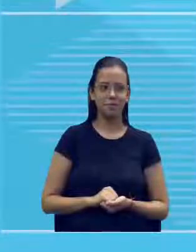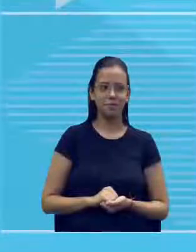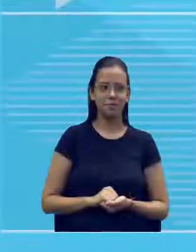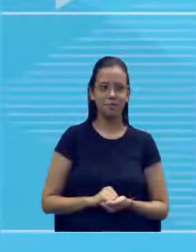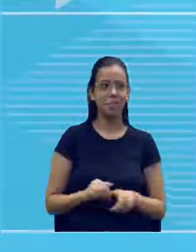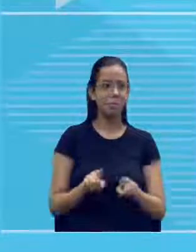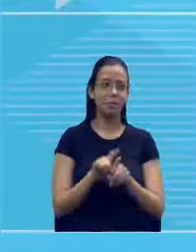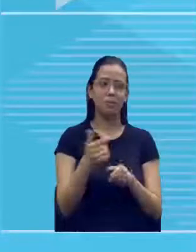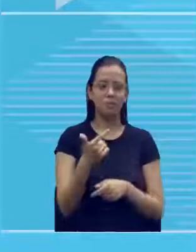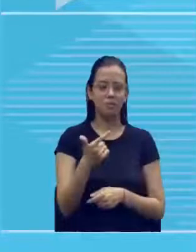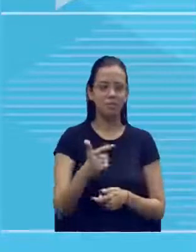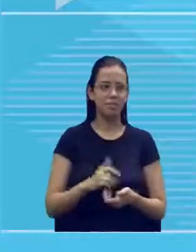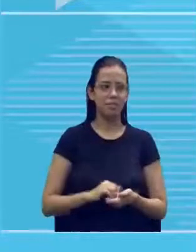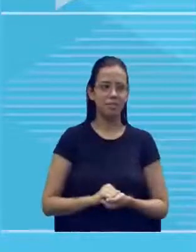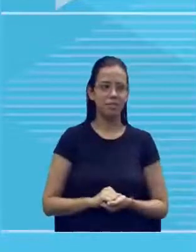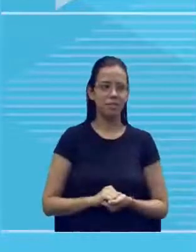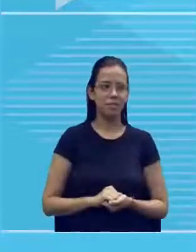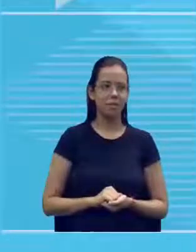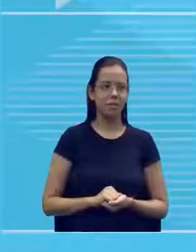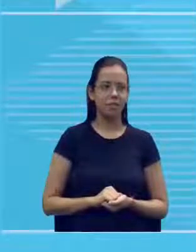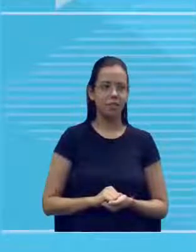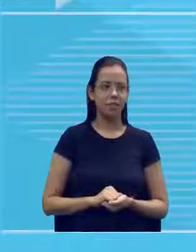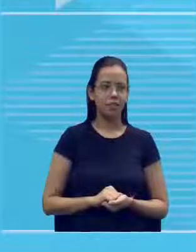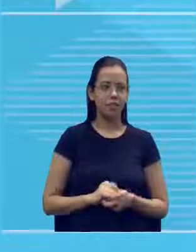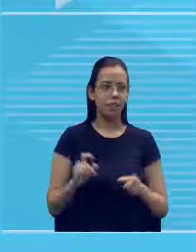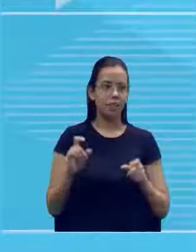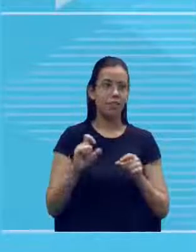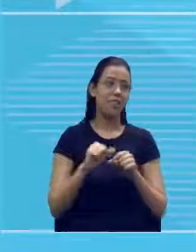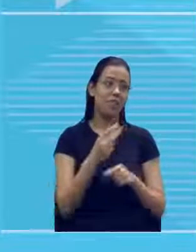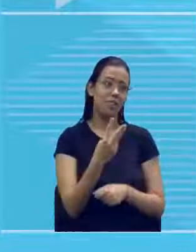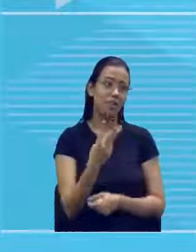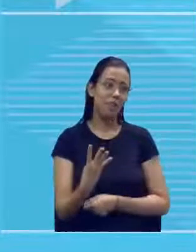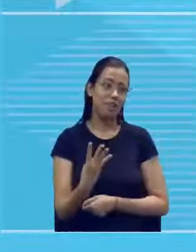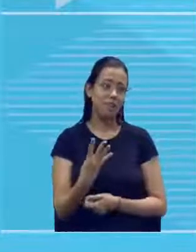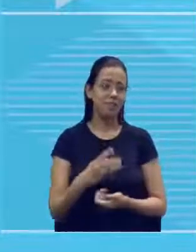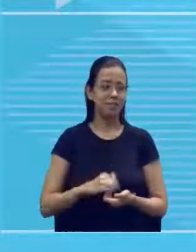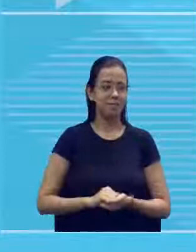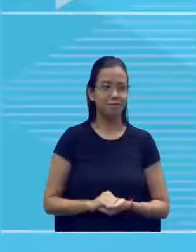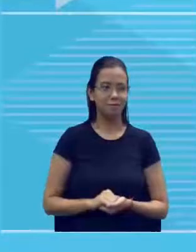quando? A todos 33.